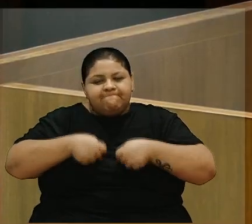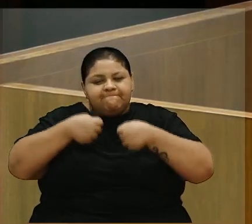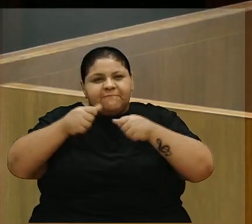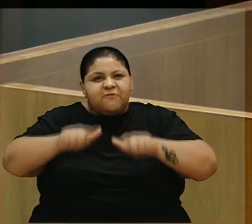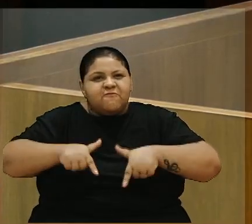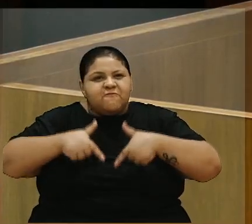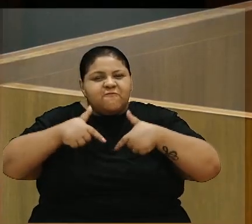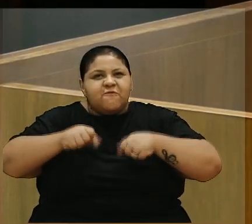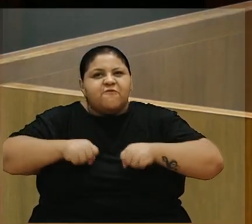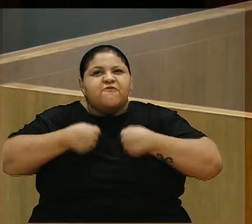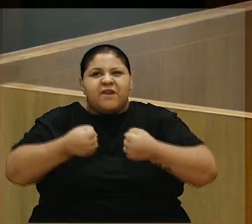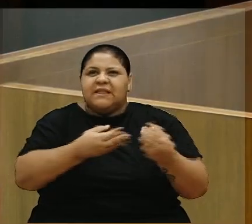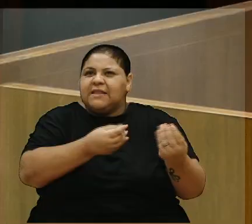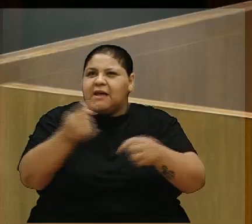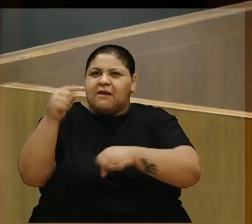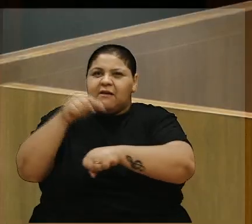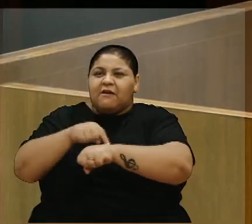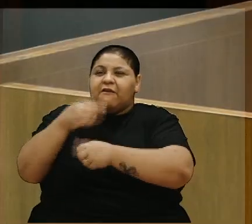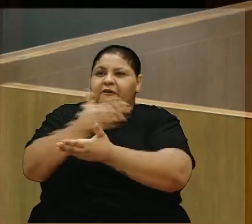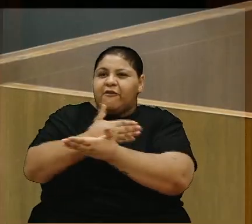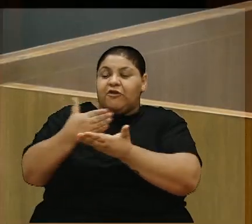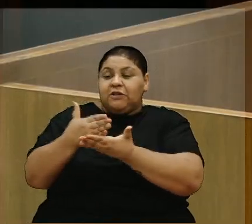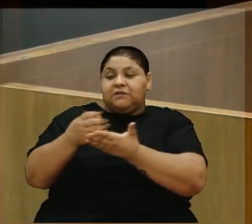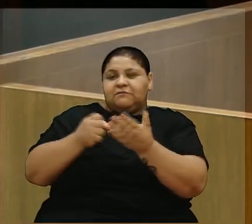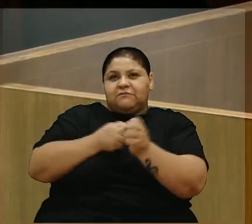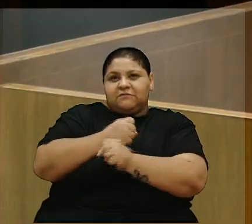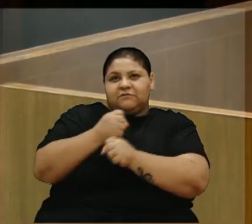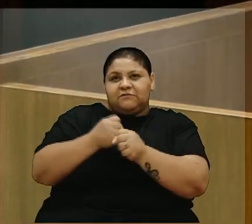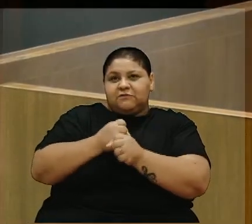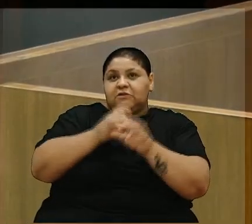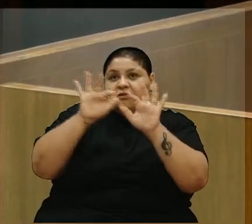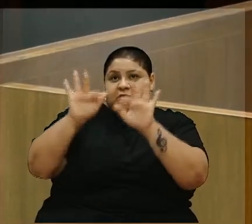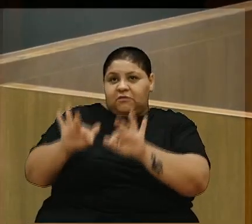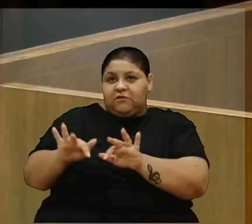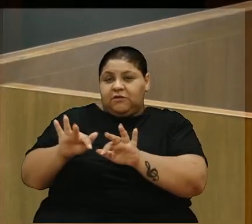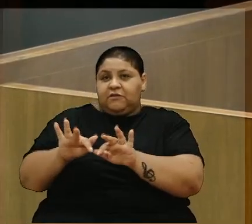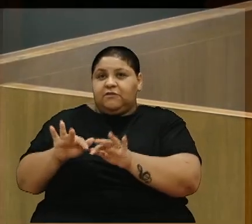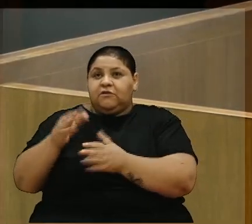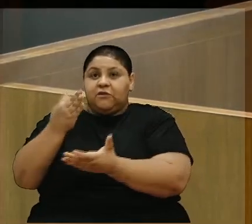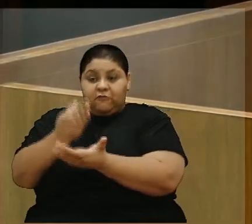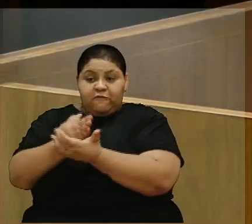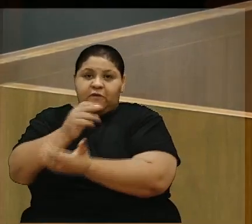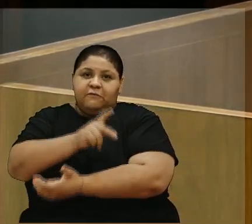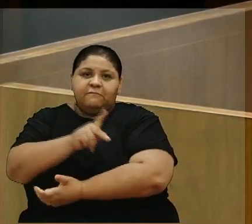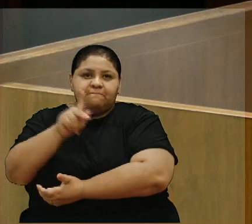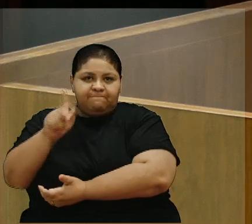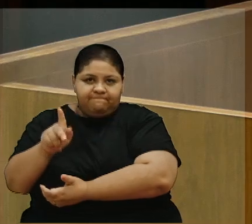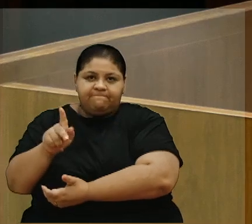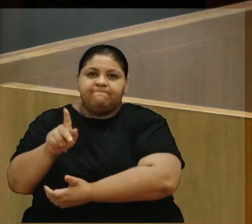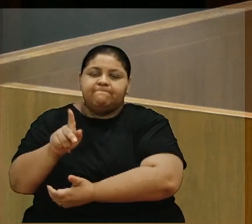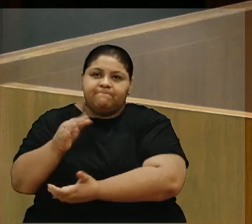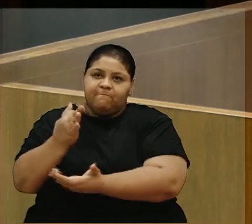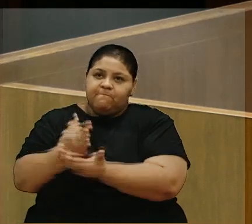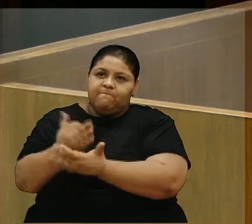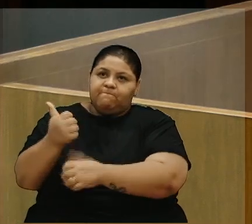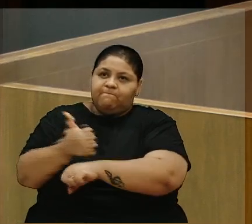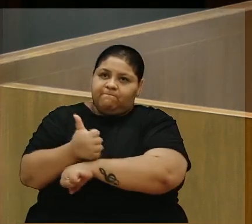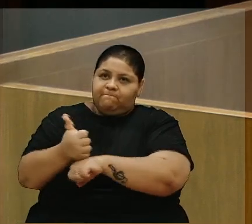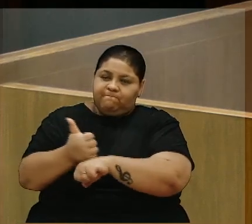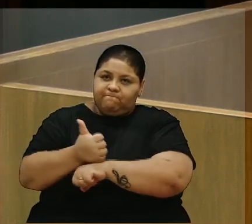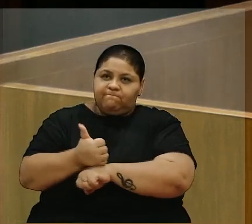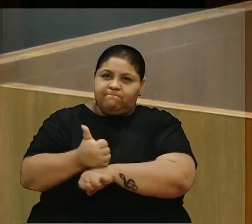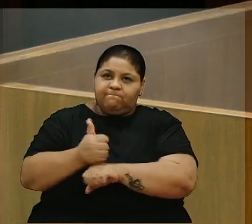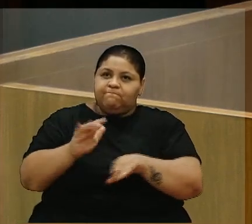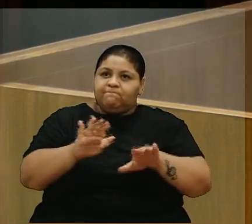tempo. Como o Clayton disse, nós encerramos o ano com falta de professores, com falta de profissionais,